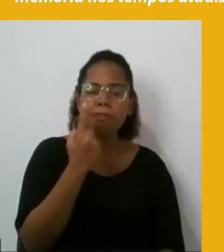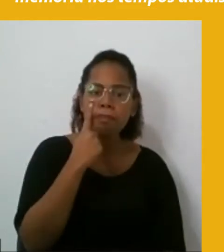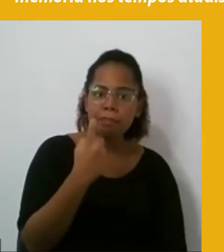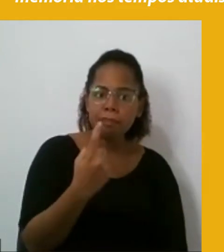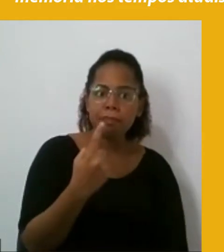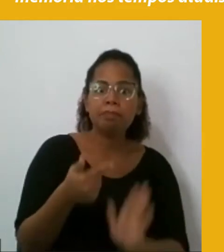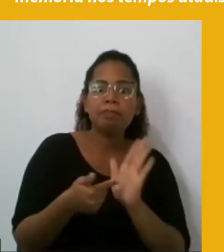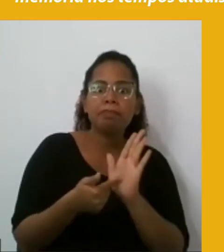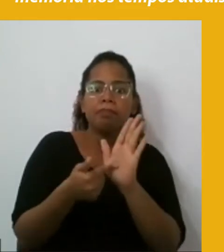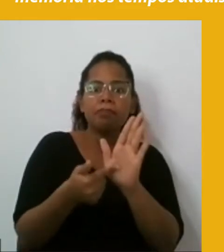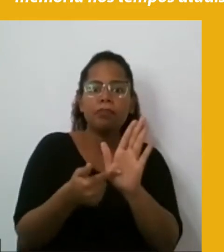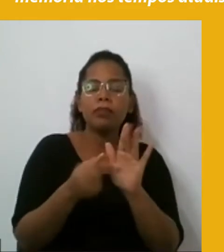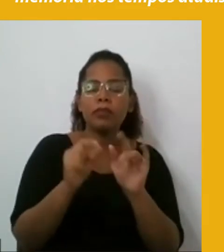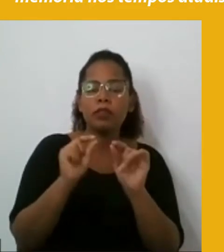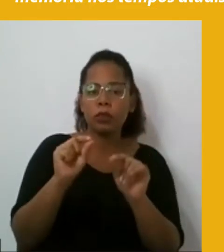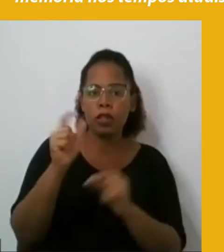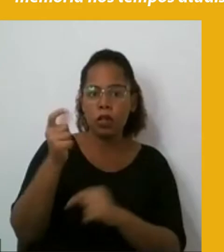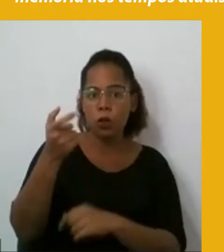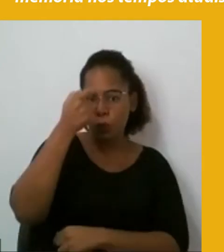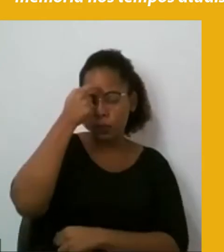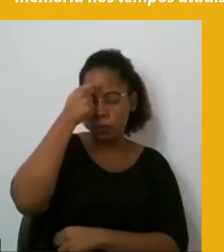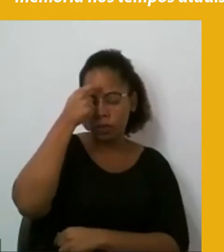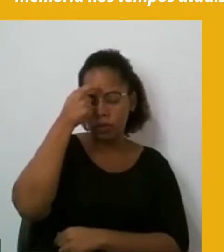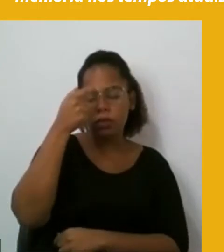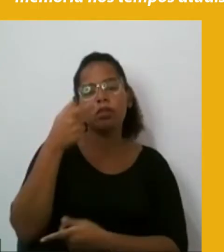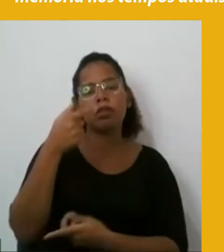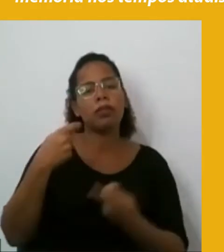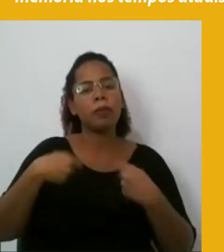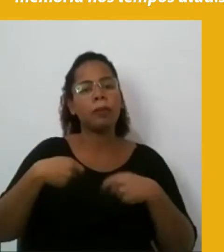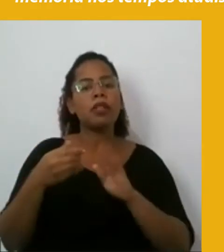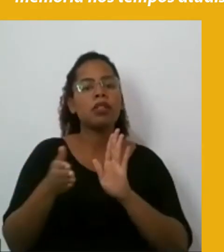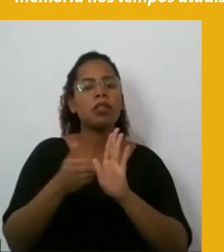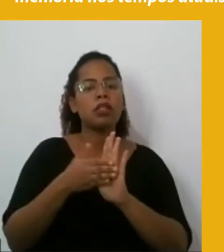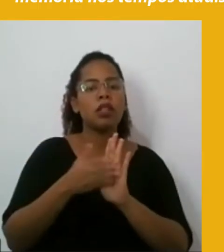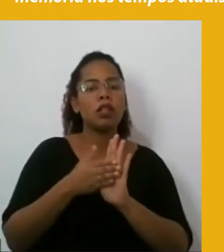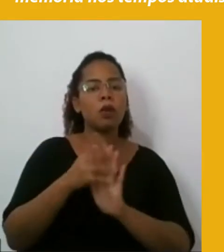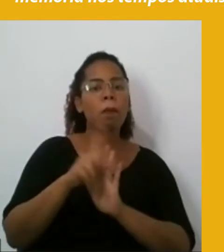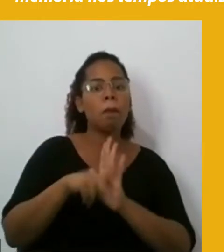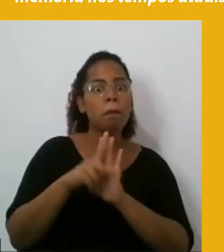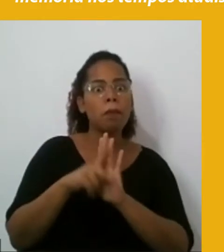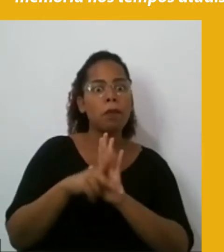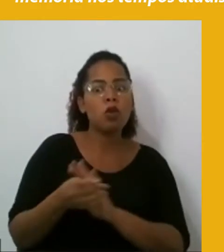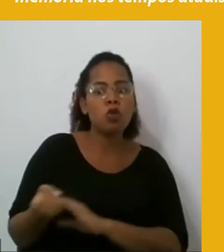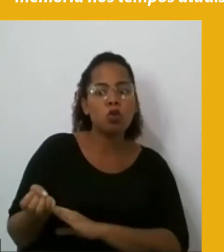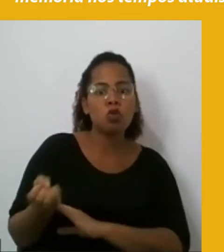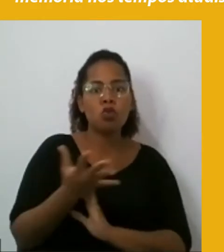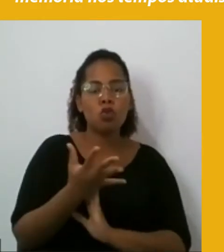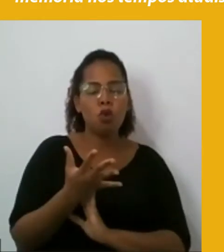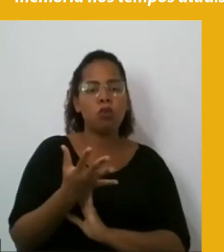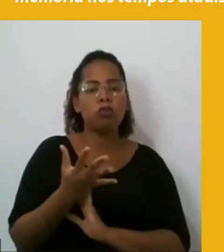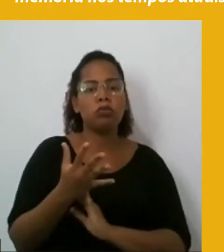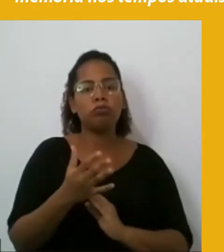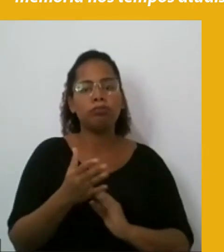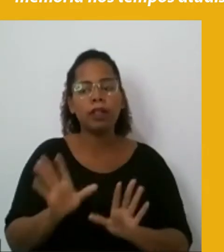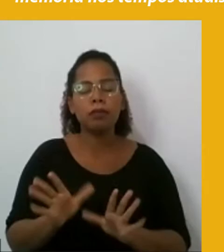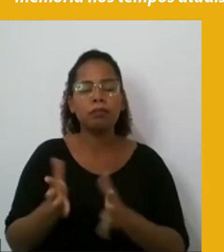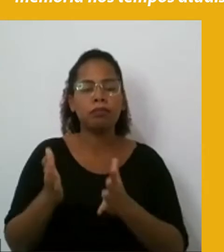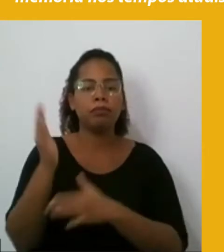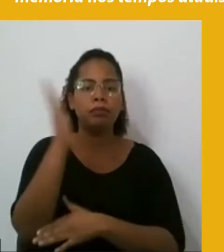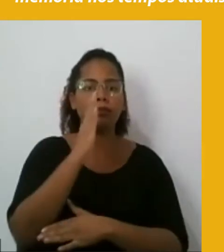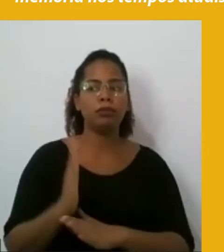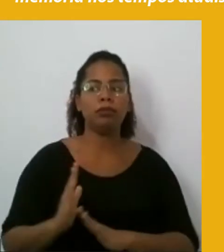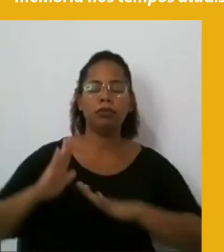tem que atravessar o espectro político. A gente precisa de um programa, um projeto de país. Nesse projeto de